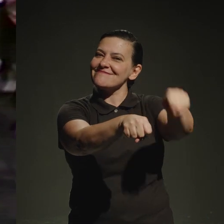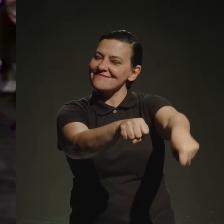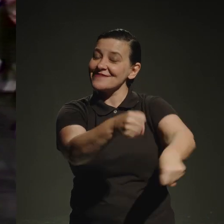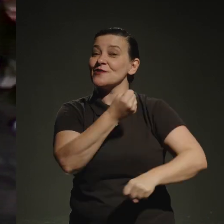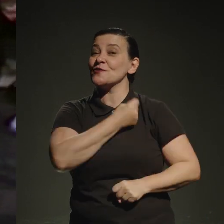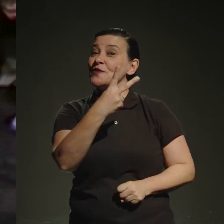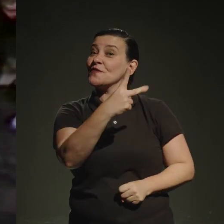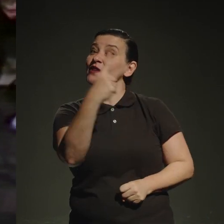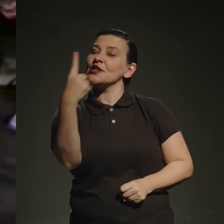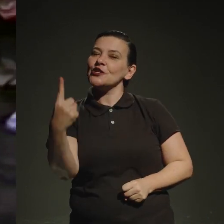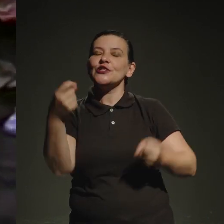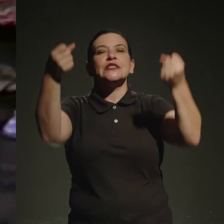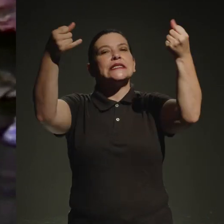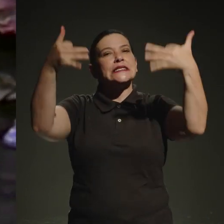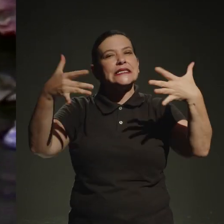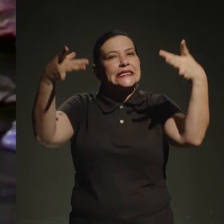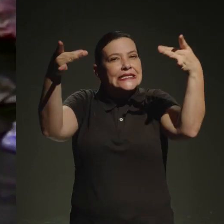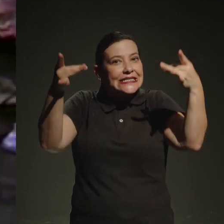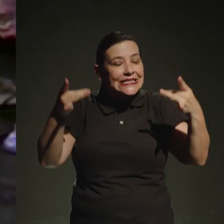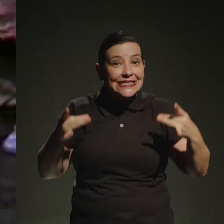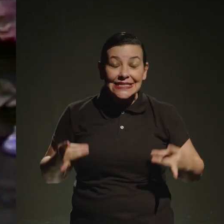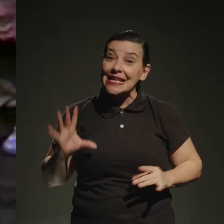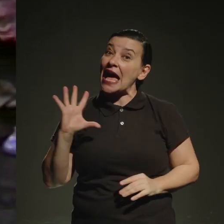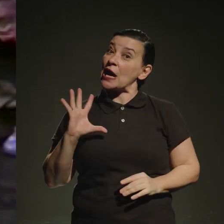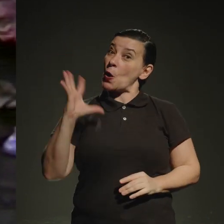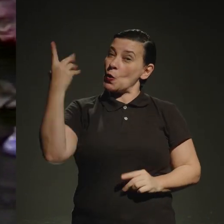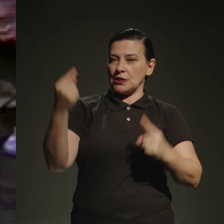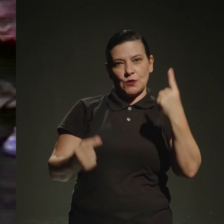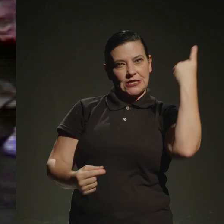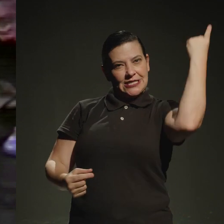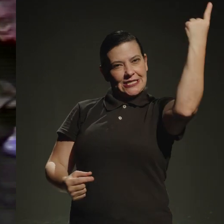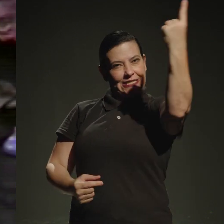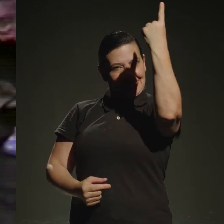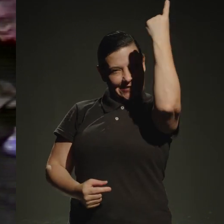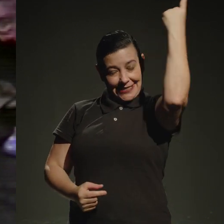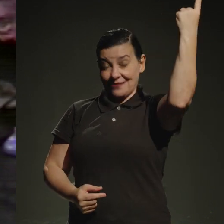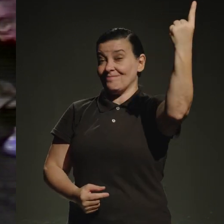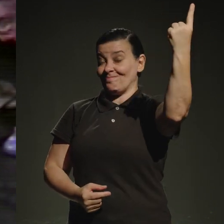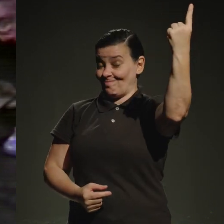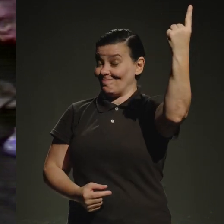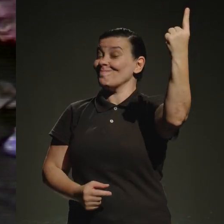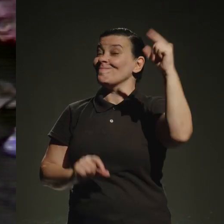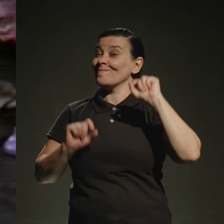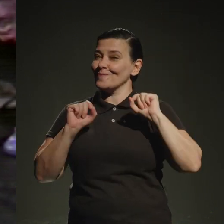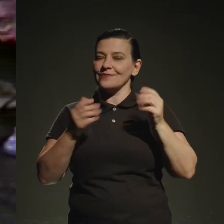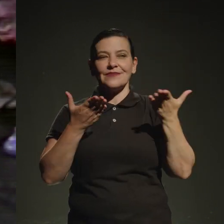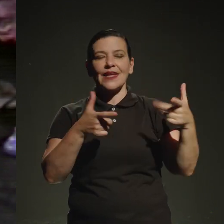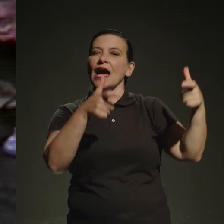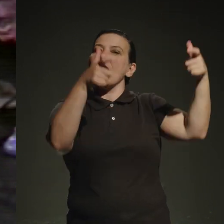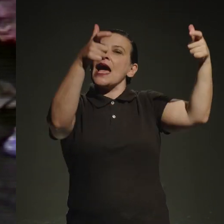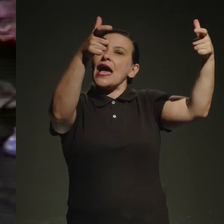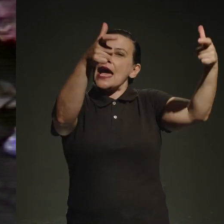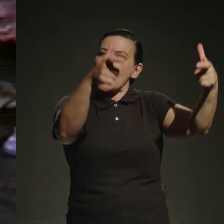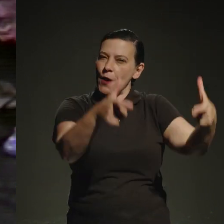Cena 21. Onde se narra o extraordinário acontecido do gigante Briarel. Esse